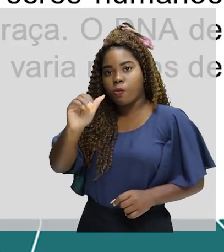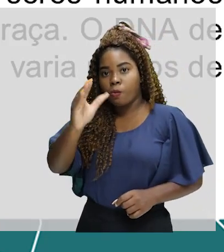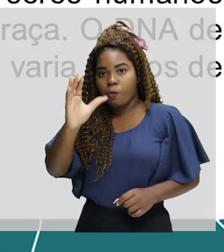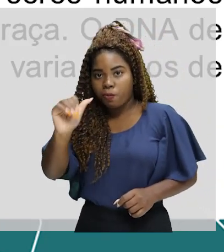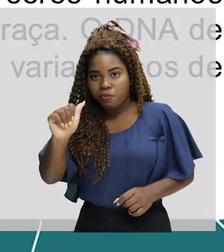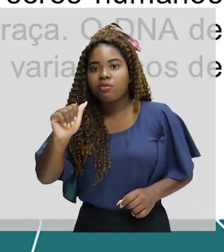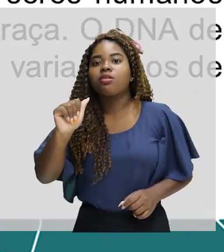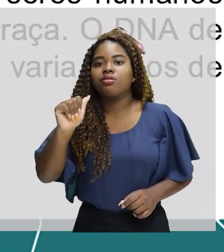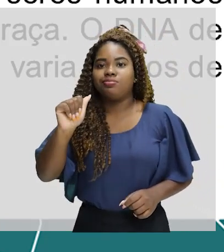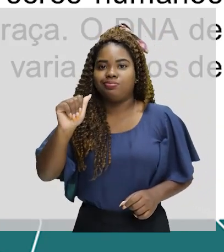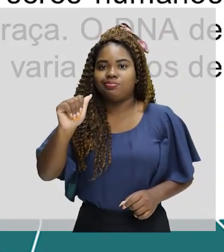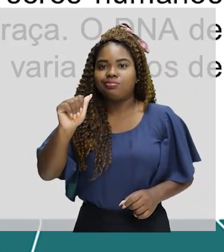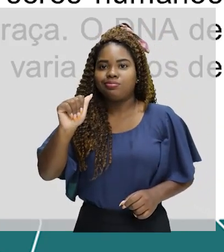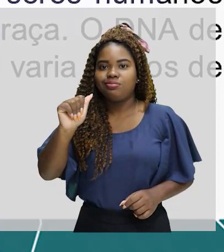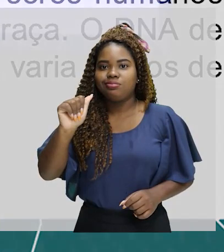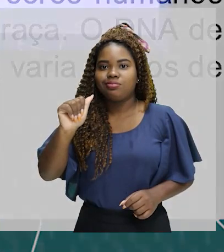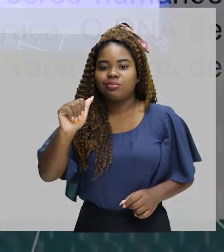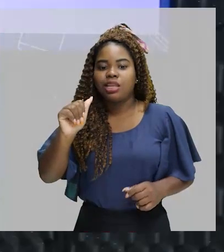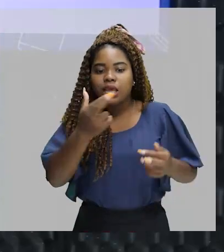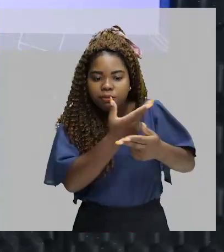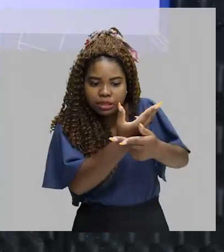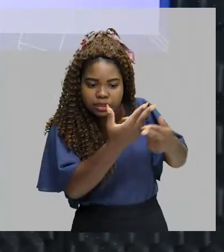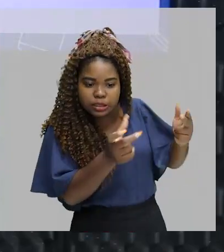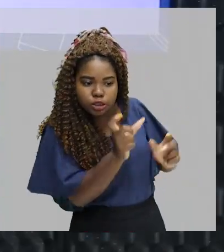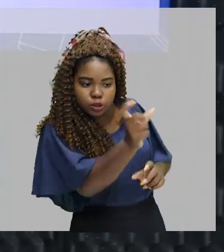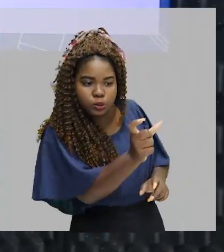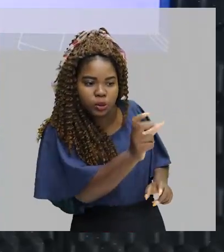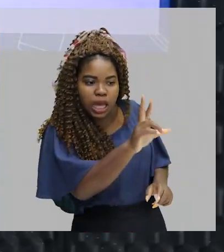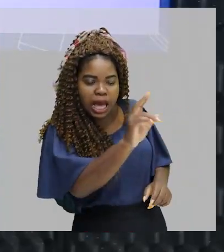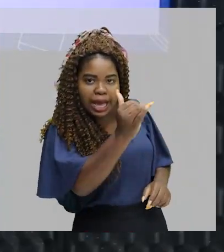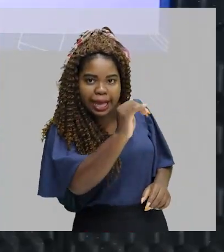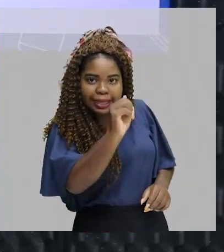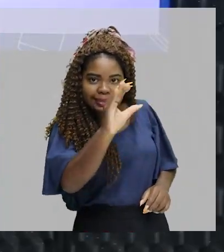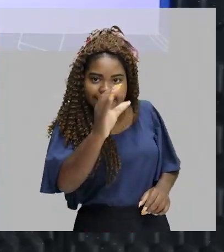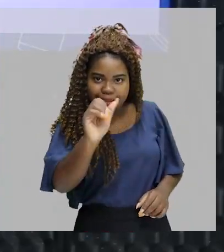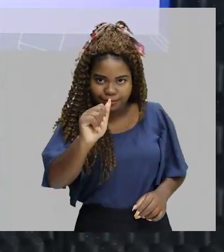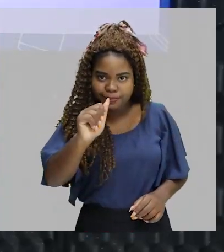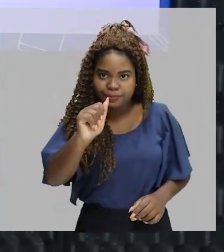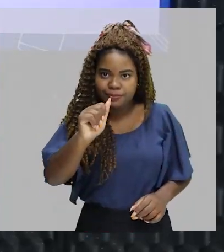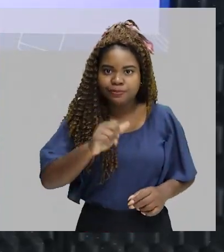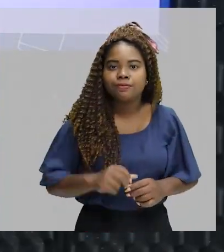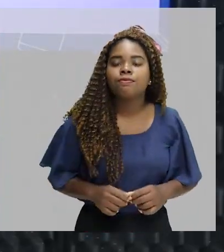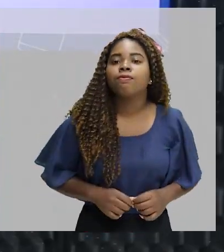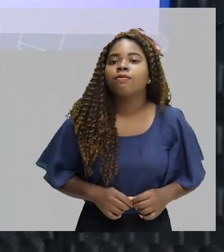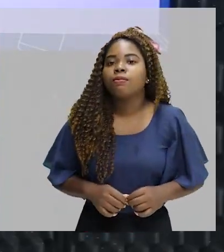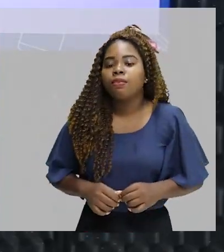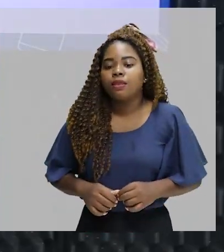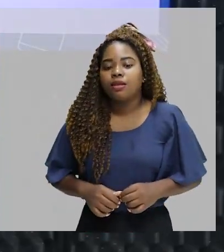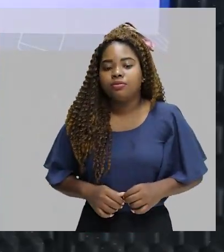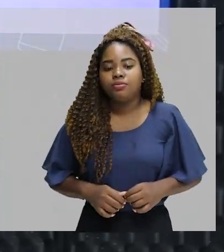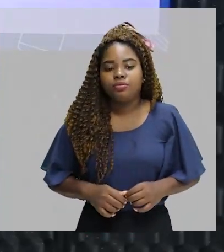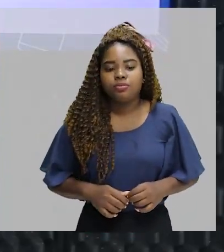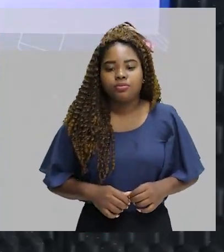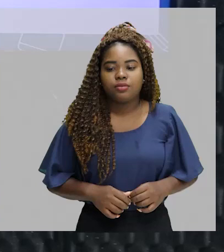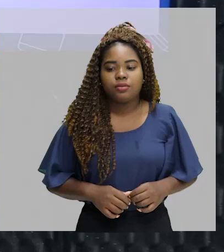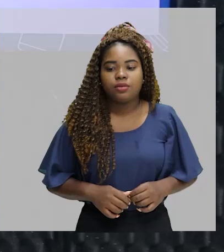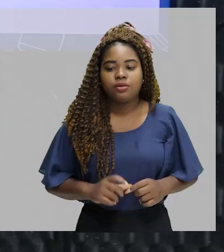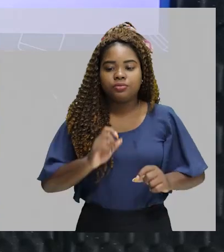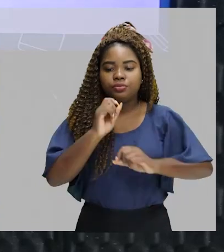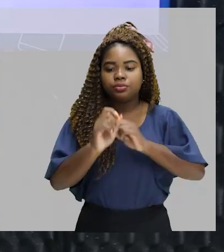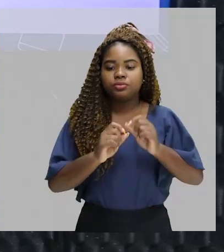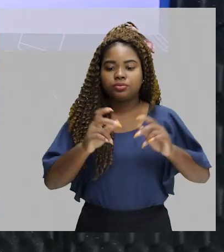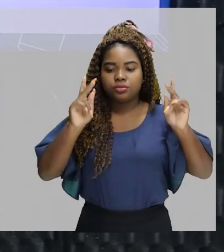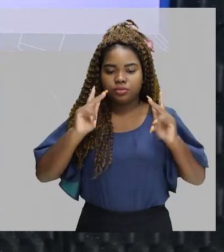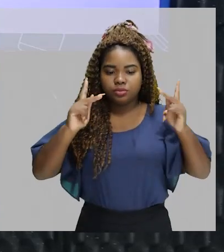Então racismo é uma derivação do termo do radical raça. O racismo parte da ideia de que a